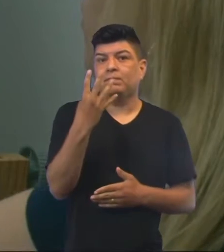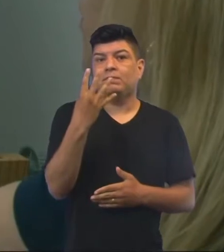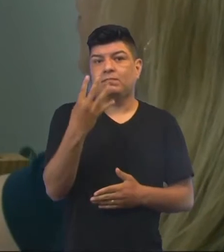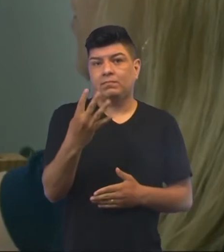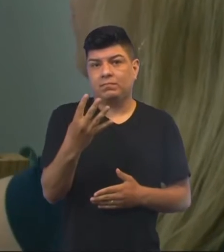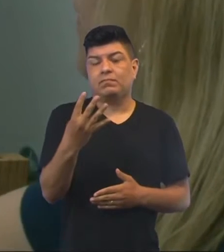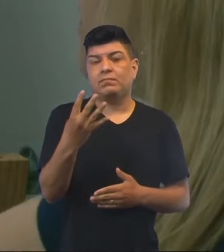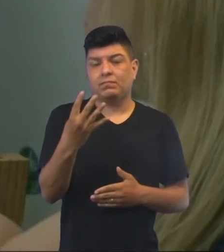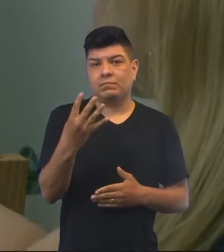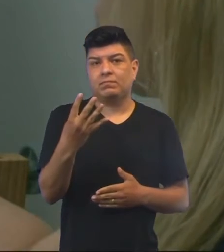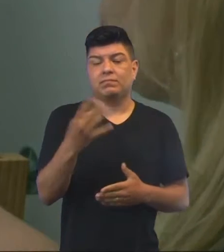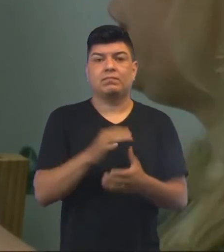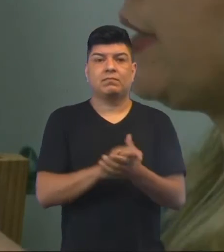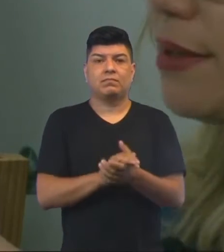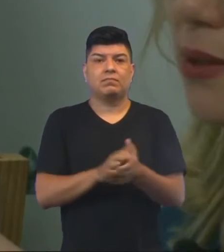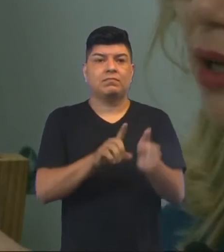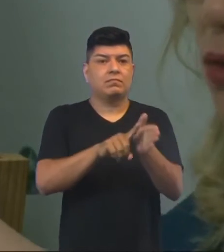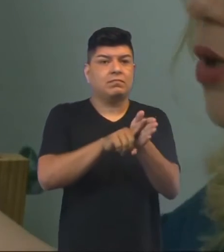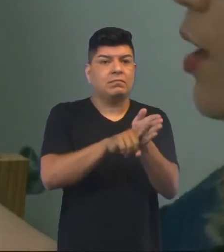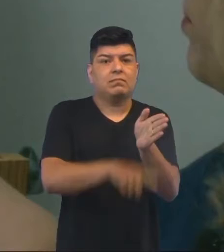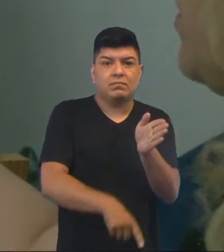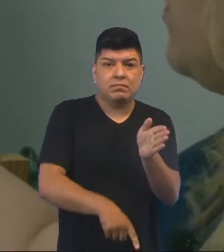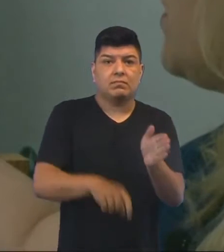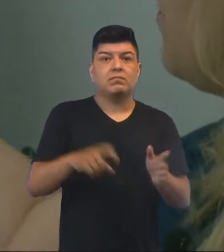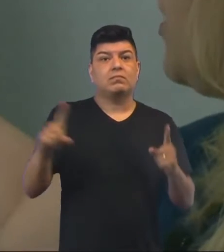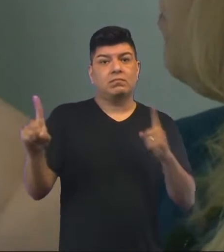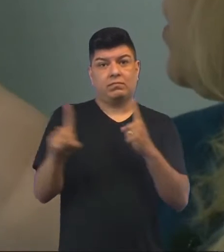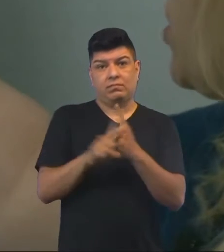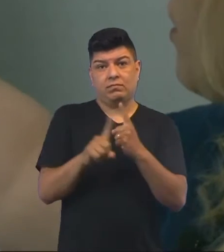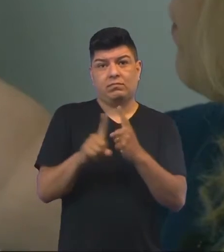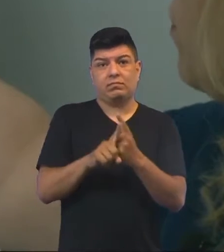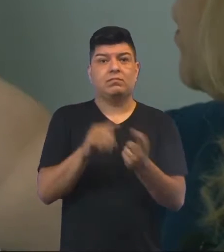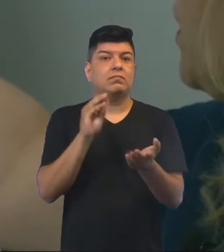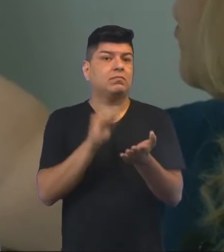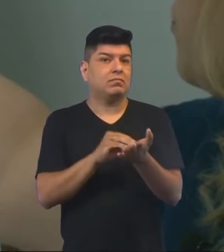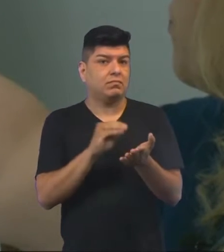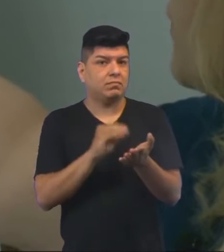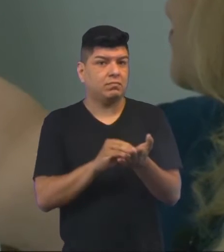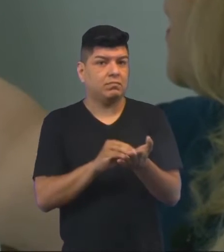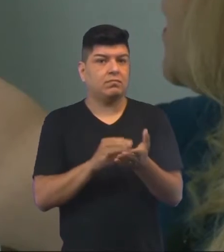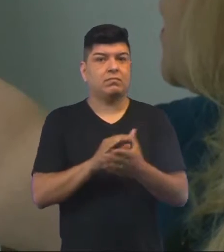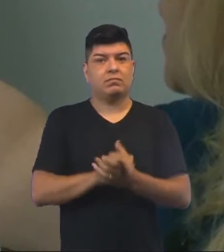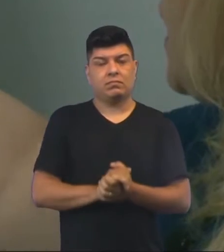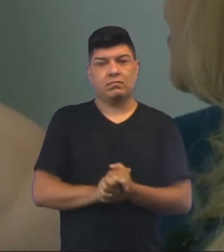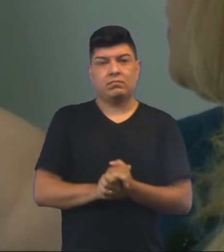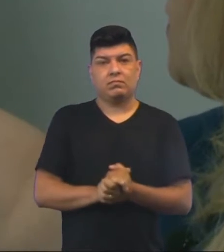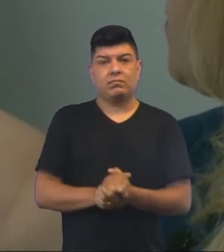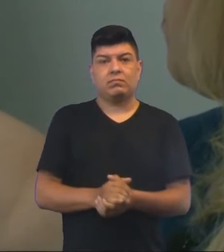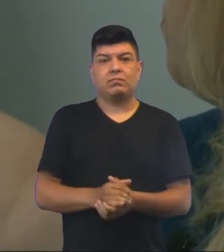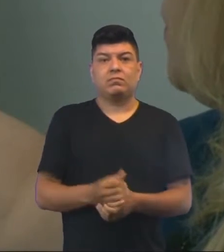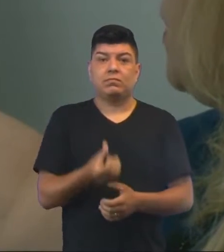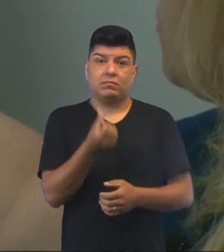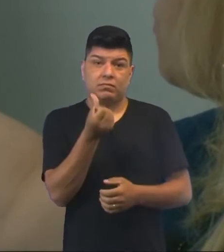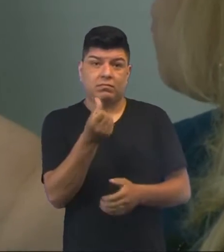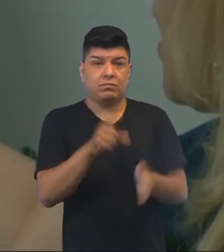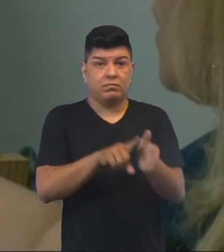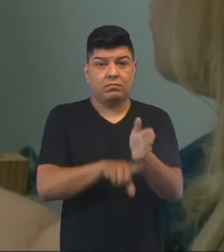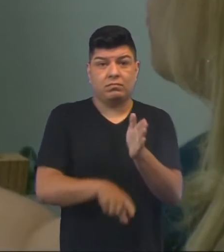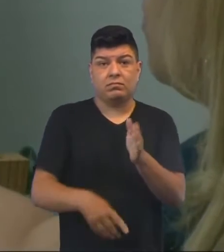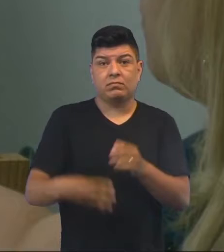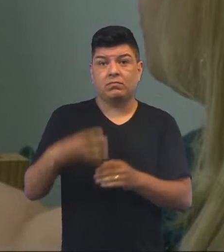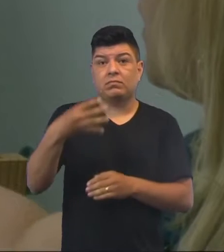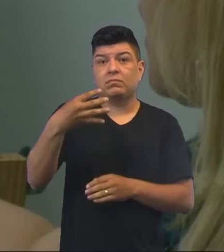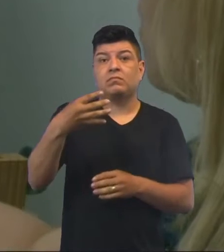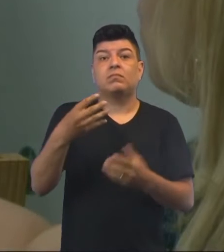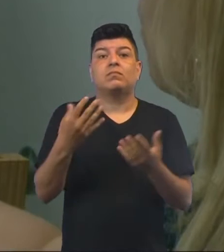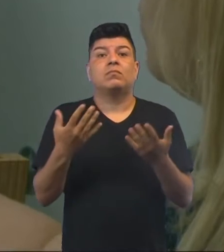124 então é que eu vou fazer uma subtração para encontrar o termo que está faltando 6 -